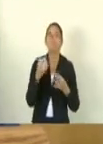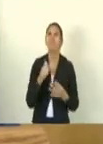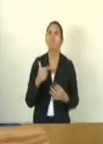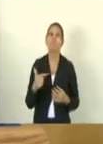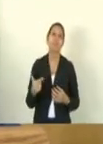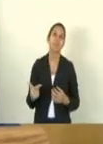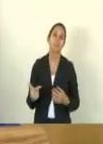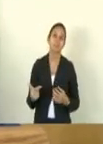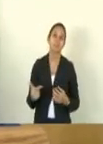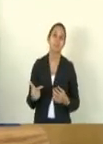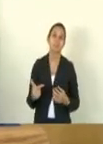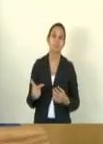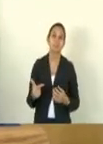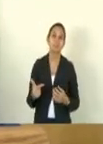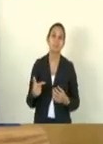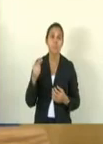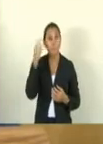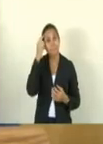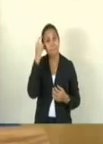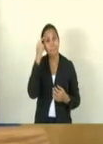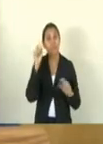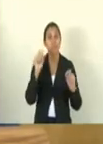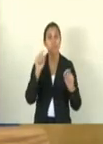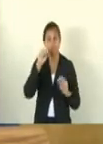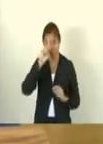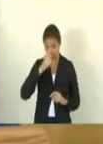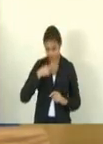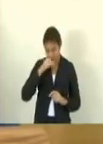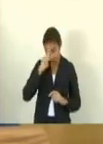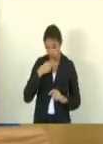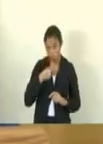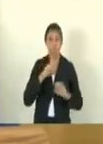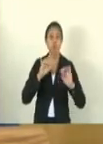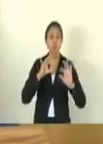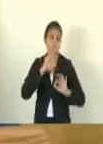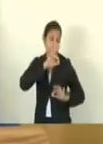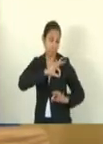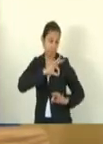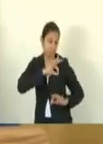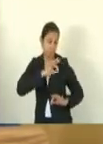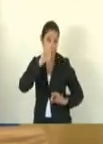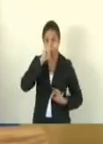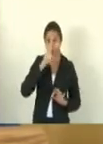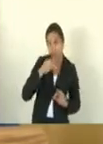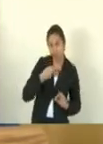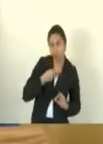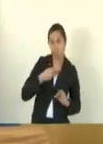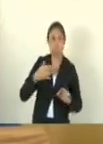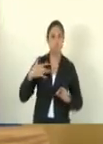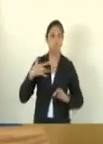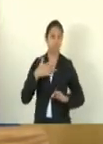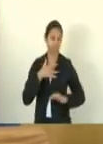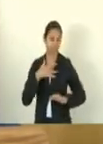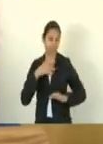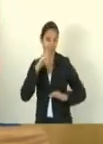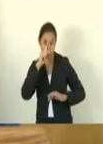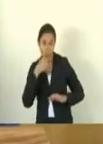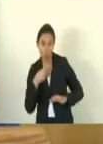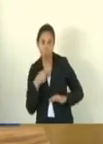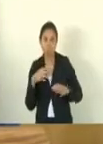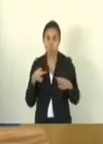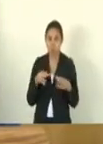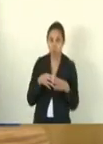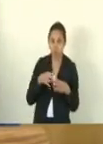acham que aquilo foi feito para o seu próprio bem, para o seu salário, para o seu bem-estar, para proteger o seu grupo, os seus